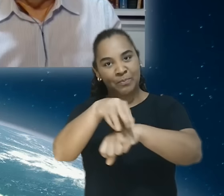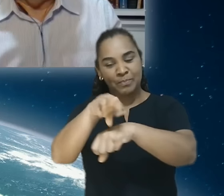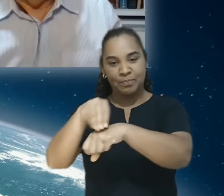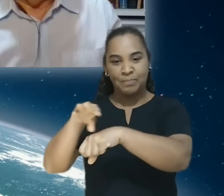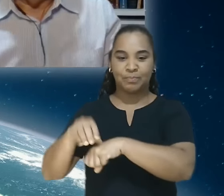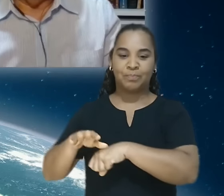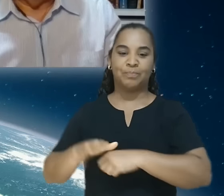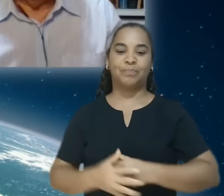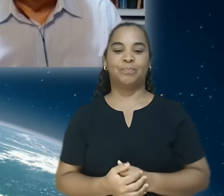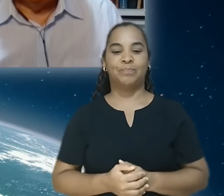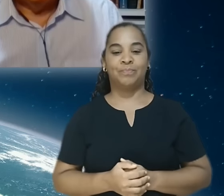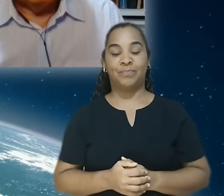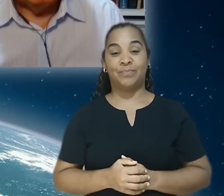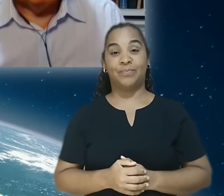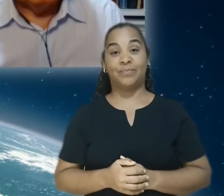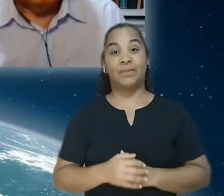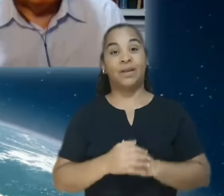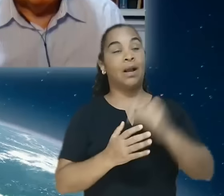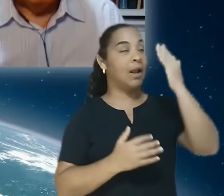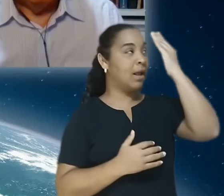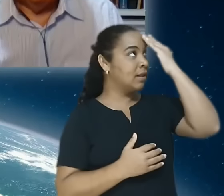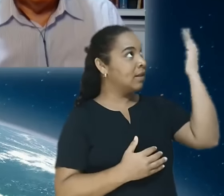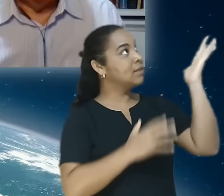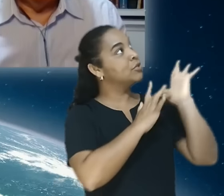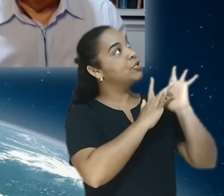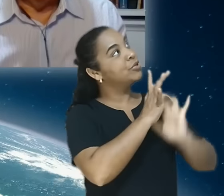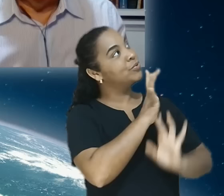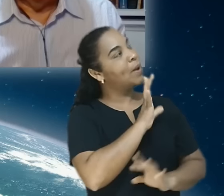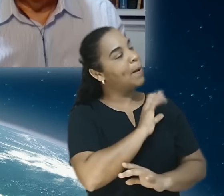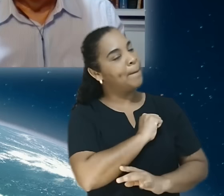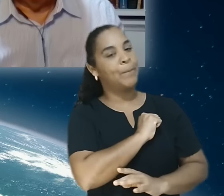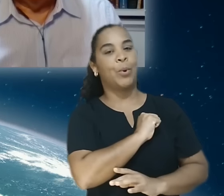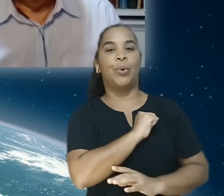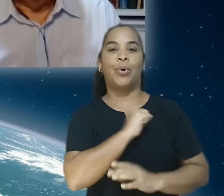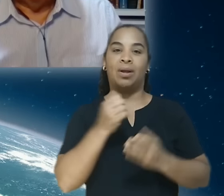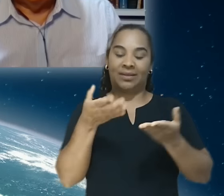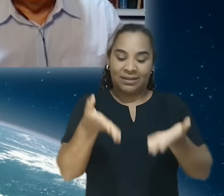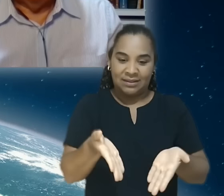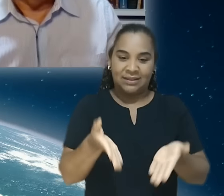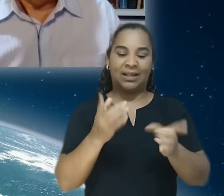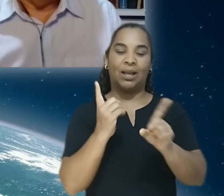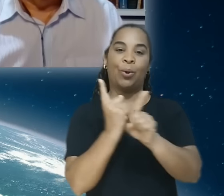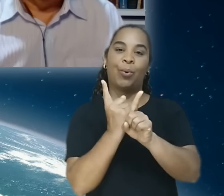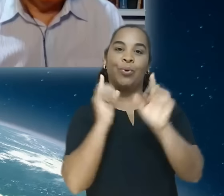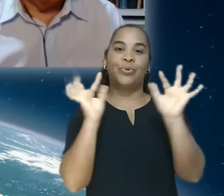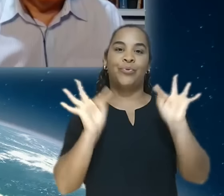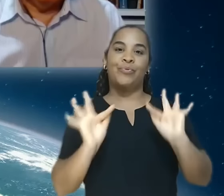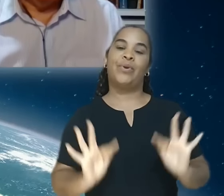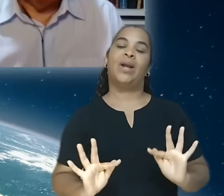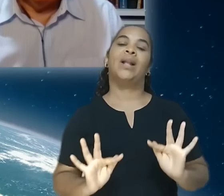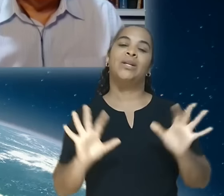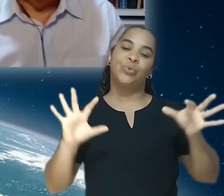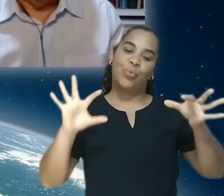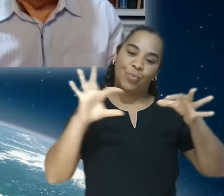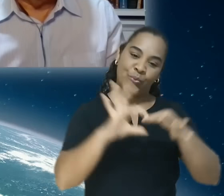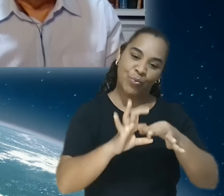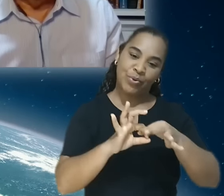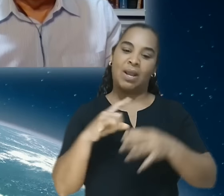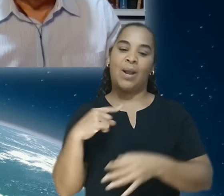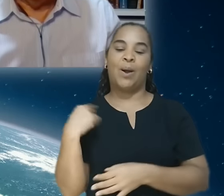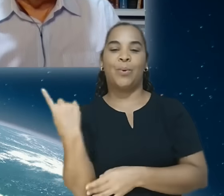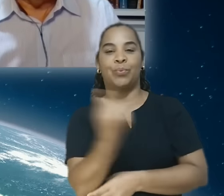conosco E sobretudo A Jesus Que com seu amor Permitiu mais Um encontro Feliz De união Ou de comum E união Entre nós